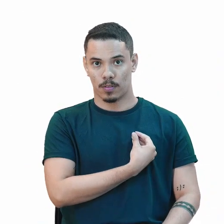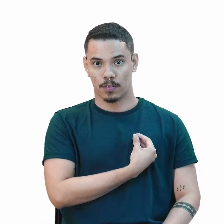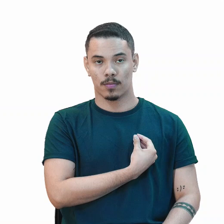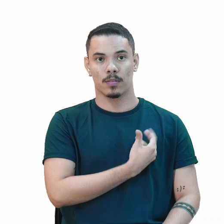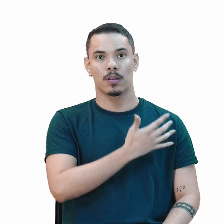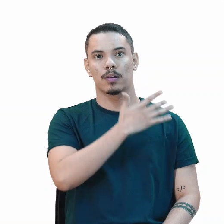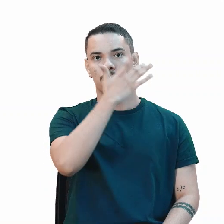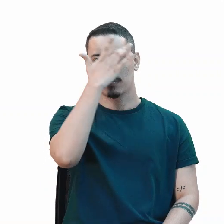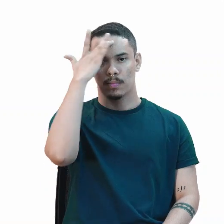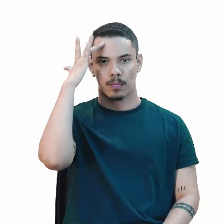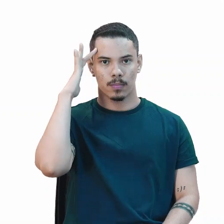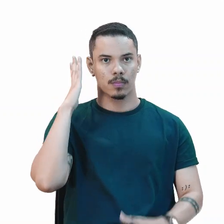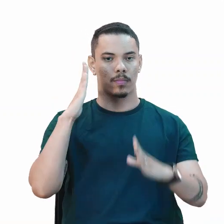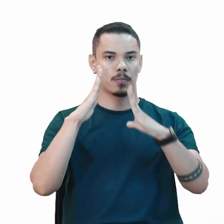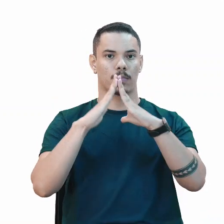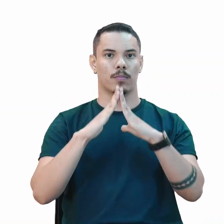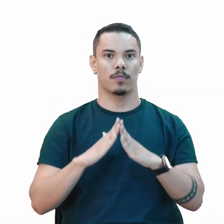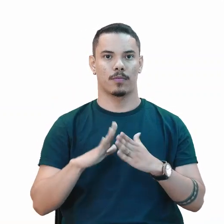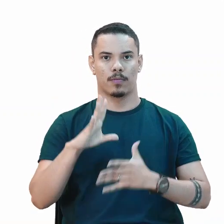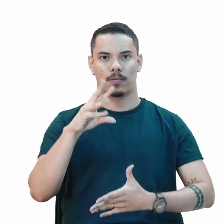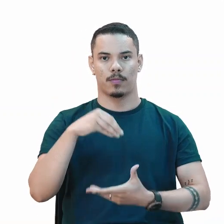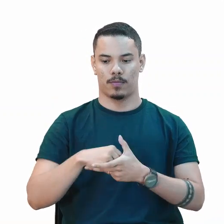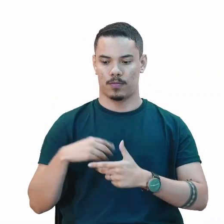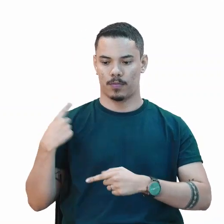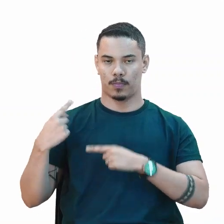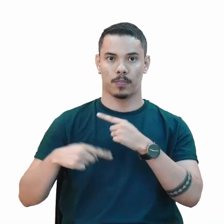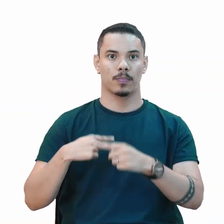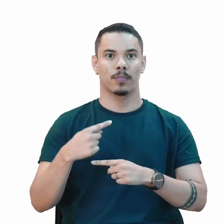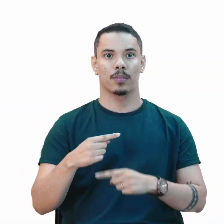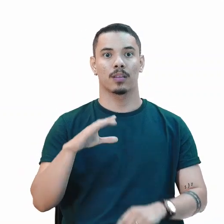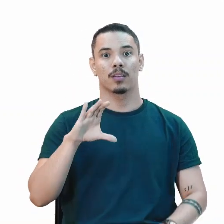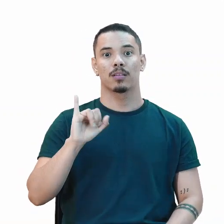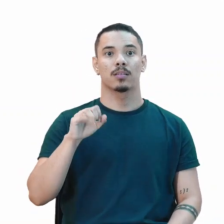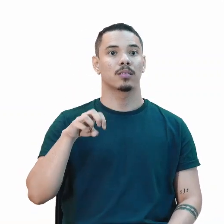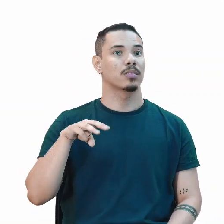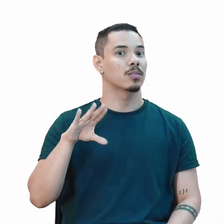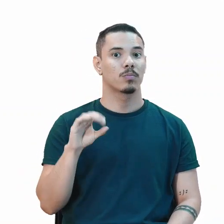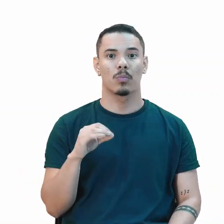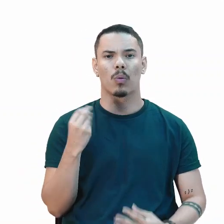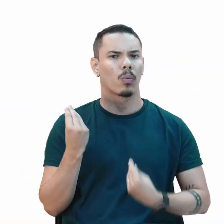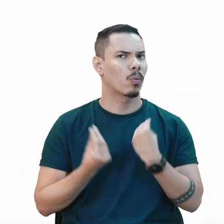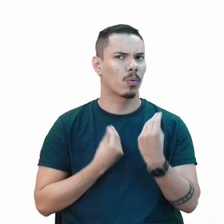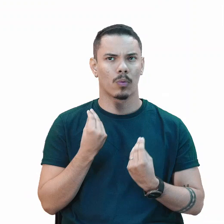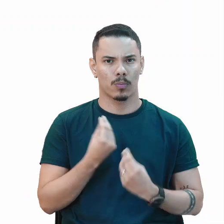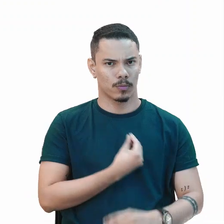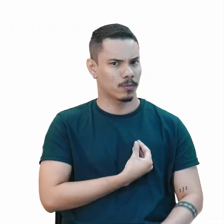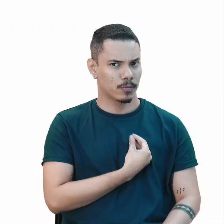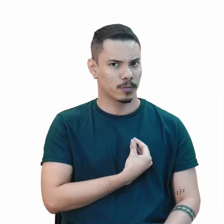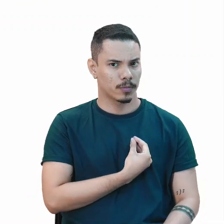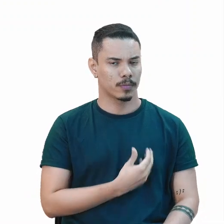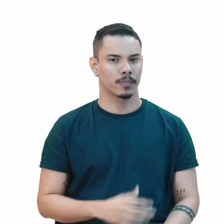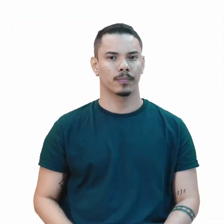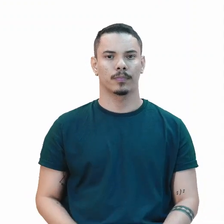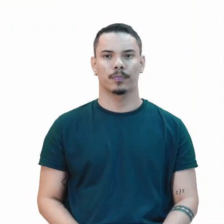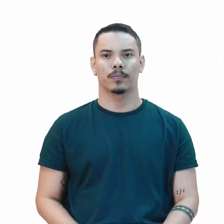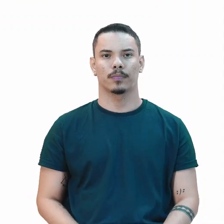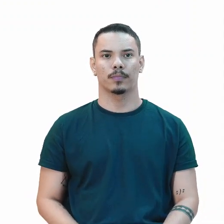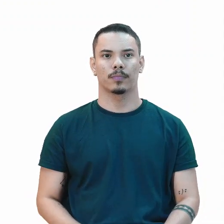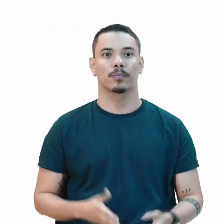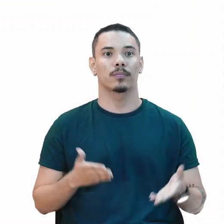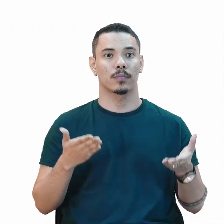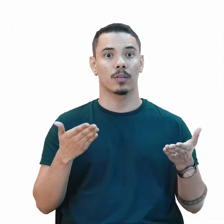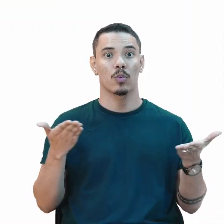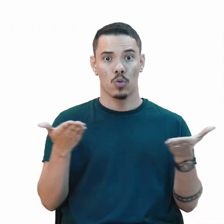corrente filosófica chamada cinismo? Como viviam essas pessoas? Hoje em